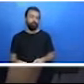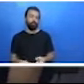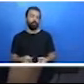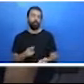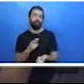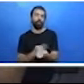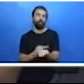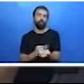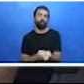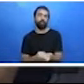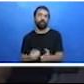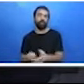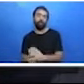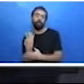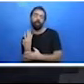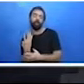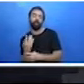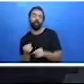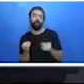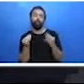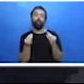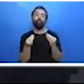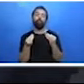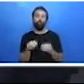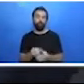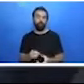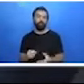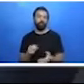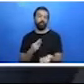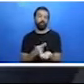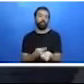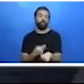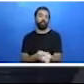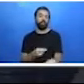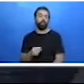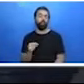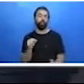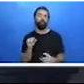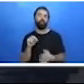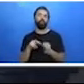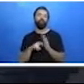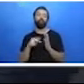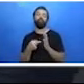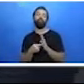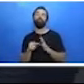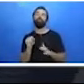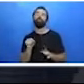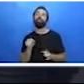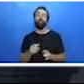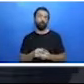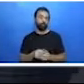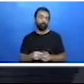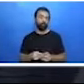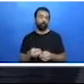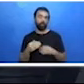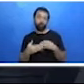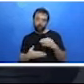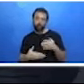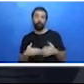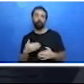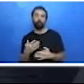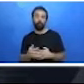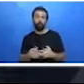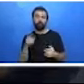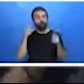é obtido nessa estrofe? O que é o ritmo, gente? O ritmo é aquela cadência, como ele vai se